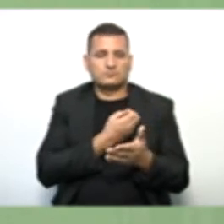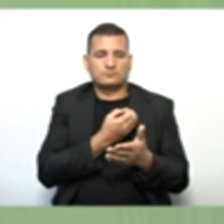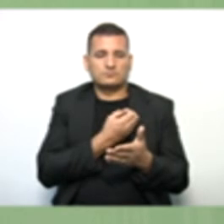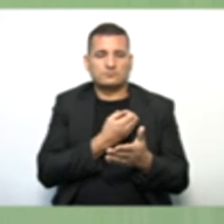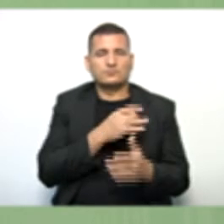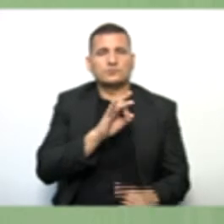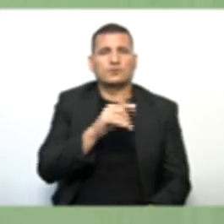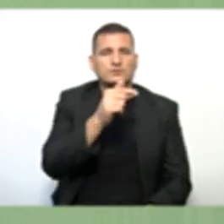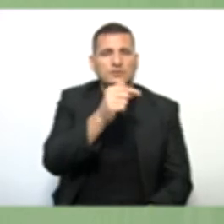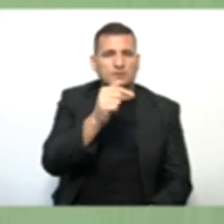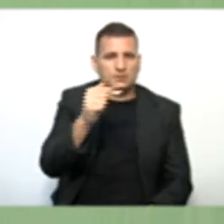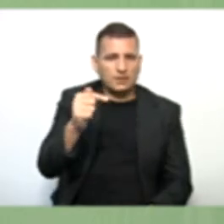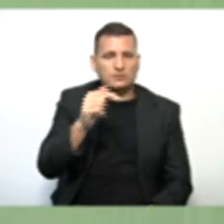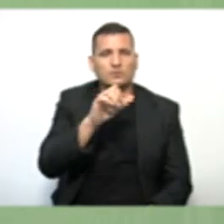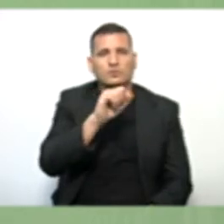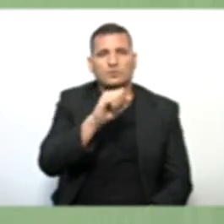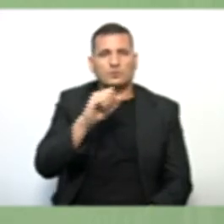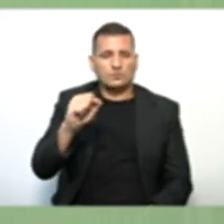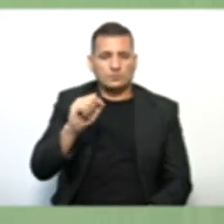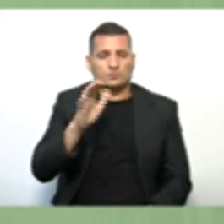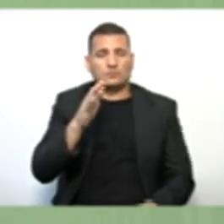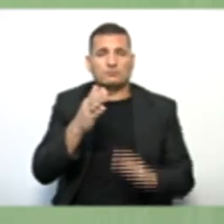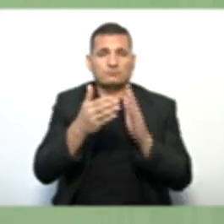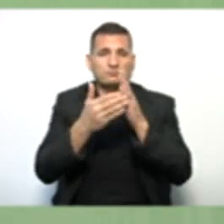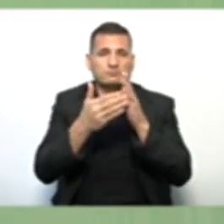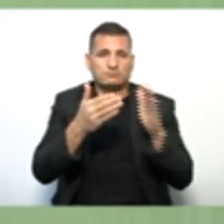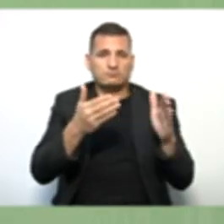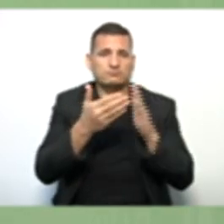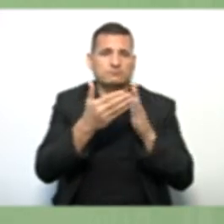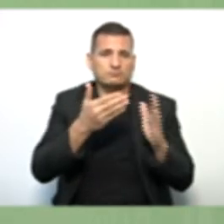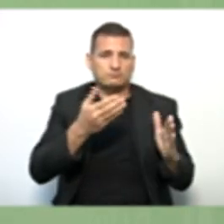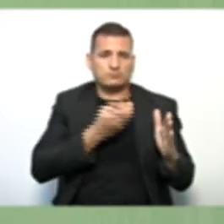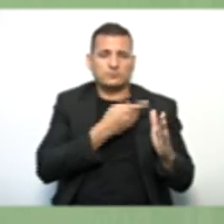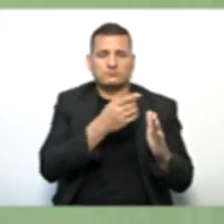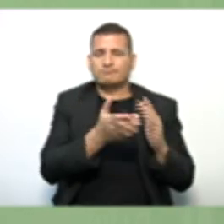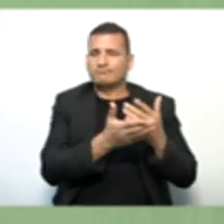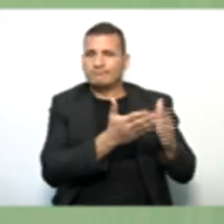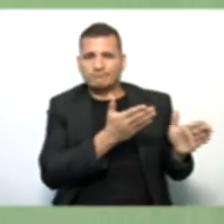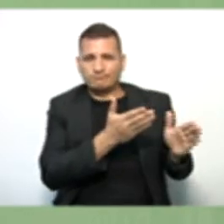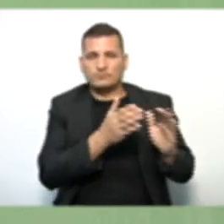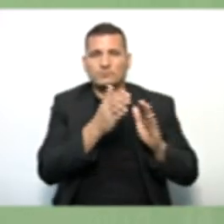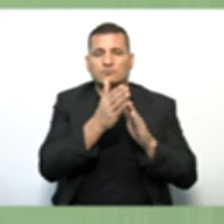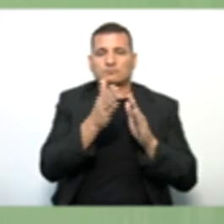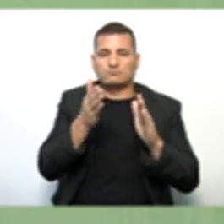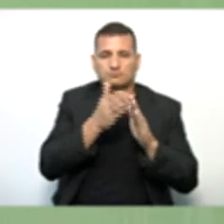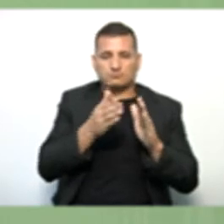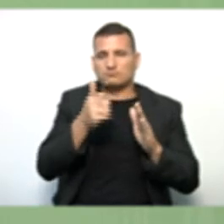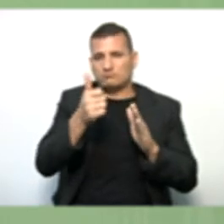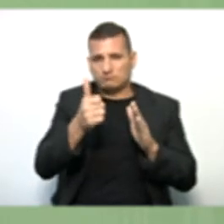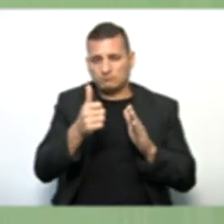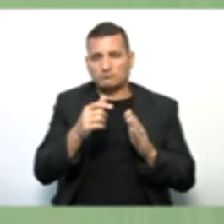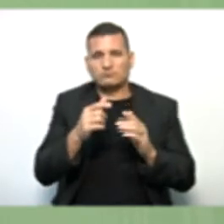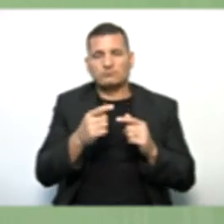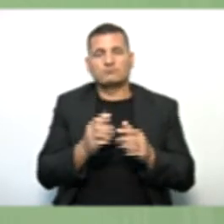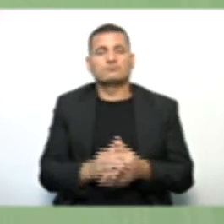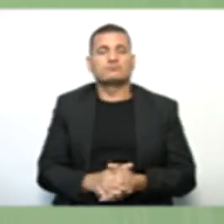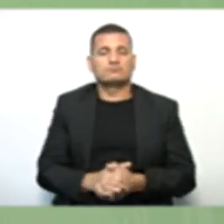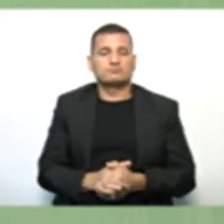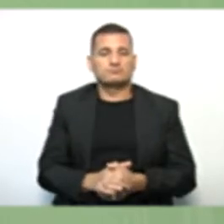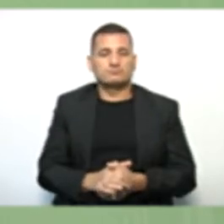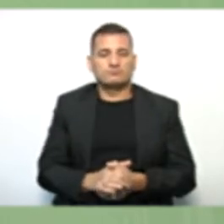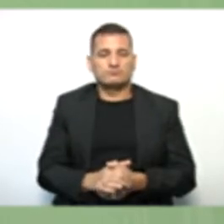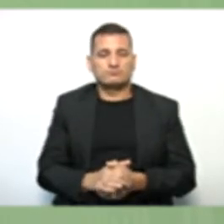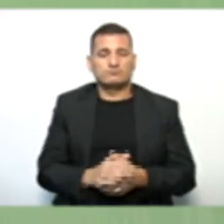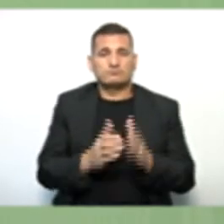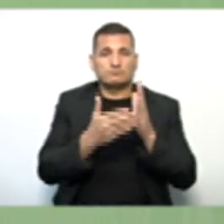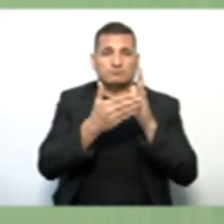só 777 e 888. Então desconsidera isso daqui e considera somente esses últimos aqui. Tá? E eu esqueci de mudar nessa tabela. Mas